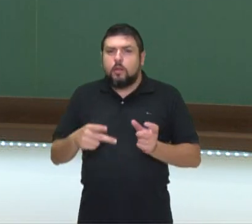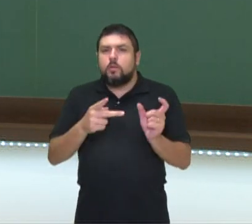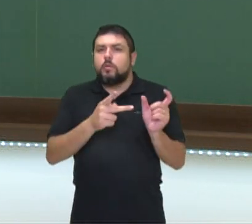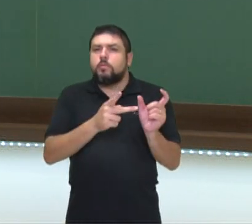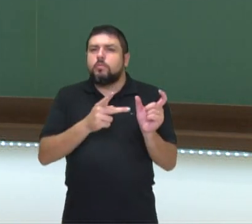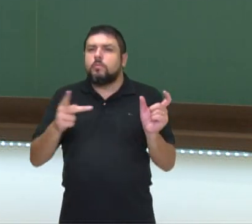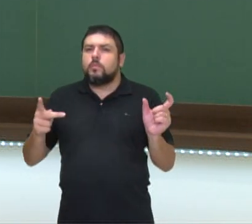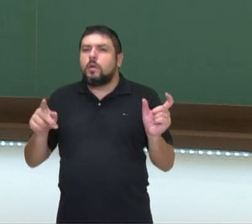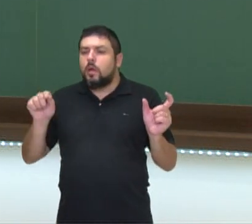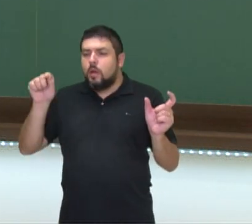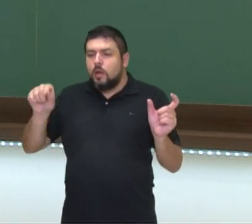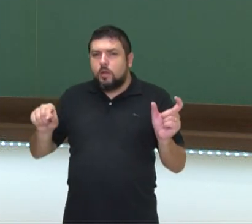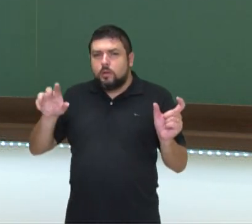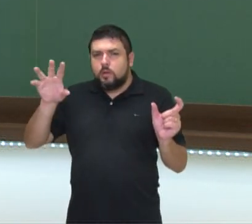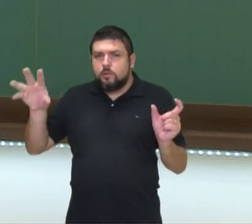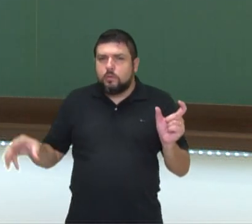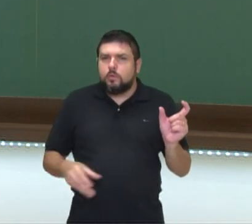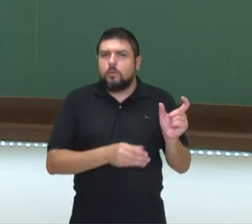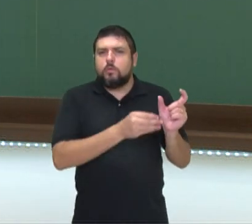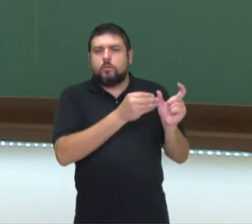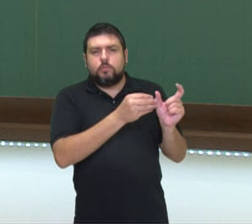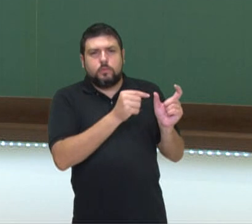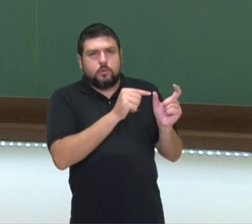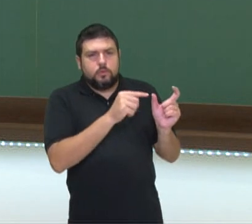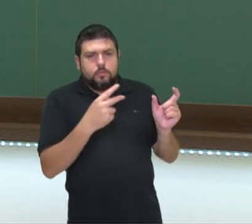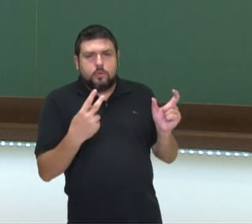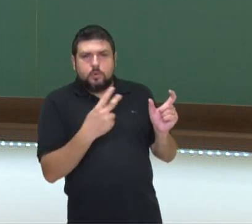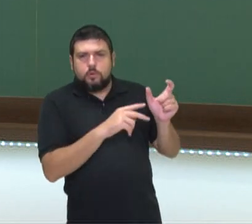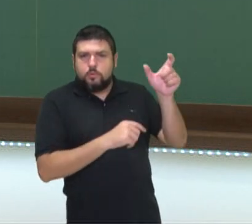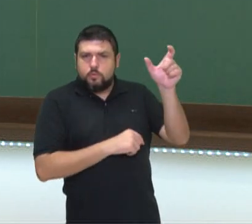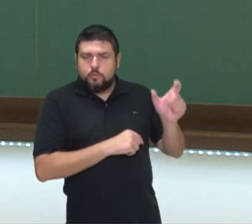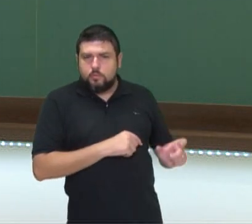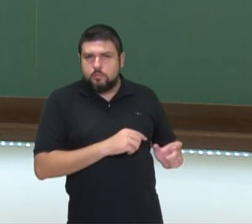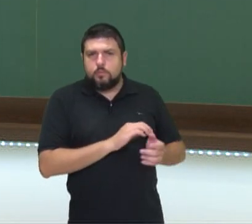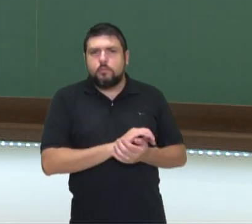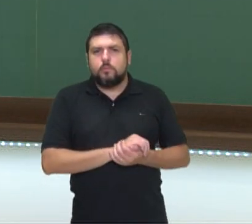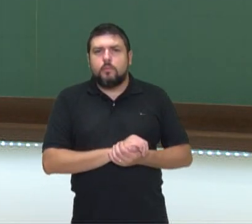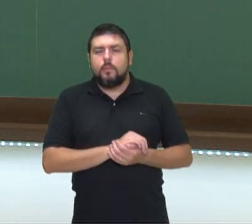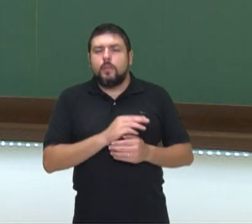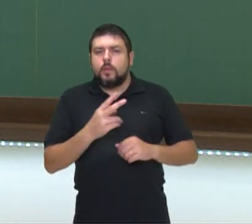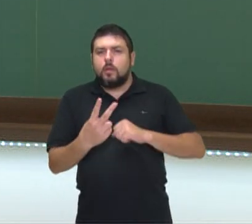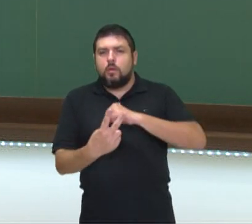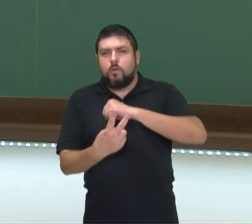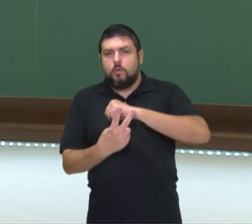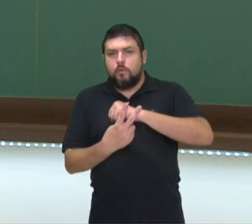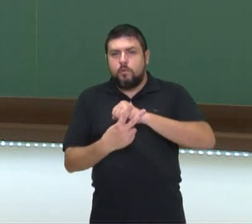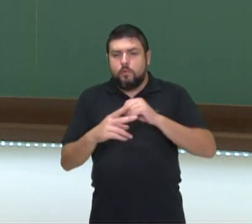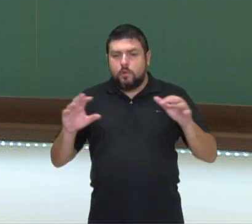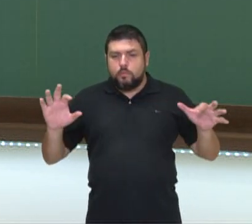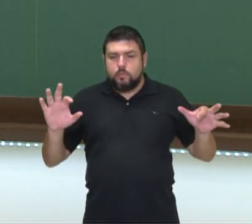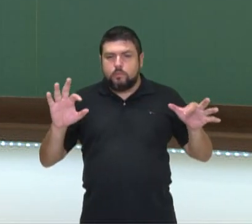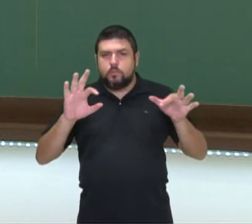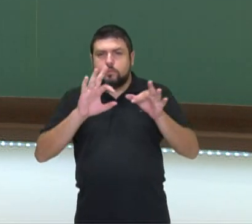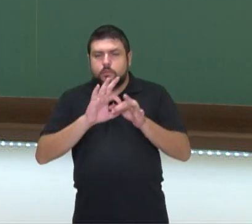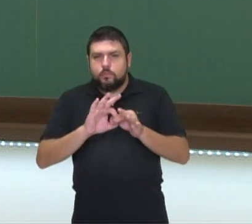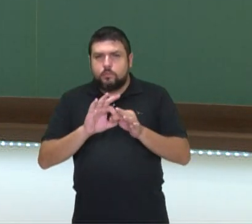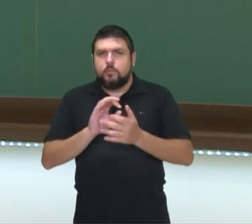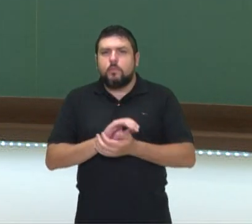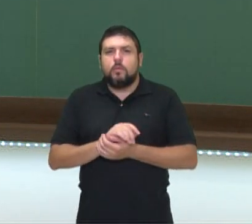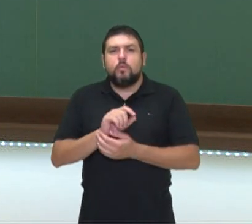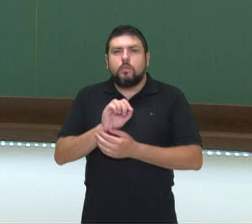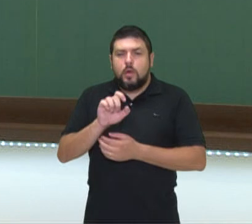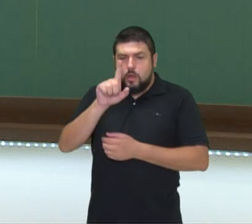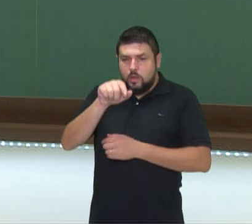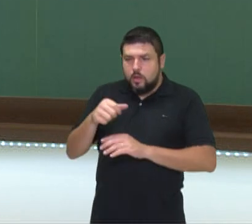sujeito. Nesse caso, com essa construção no predicado, verbo de ligação, mais predicativo, ou seja,